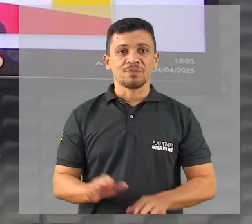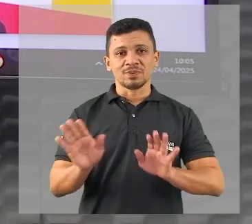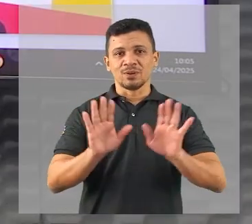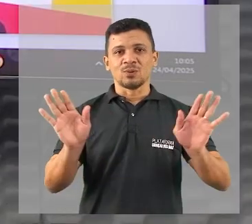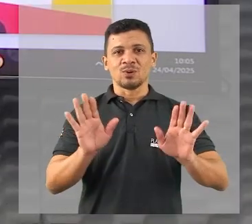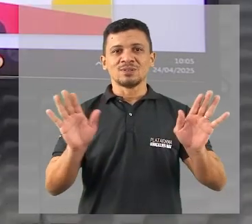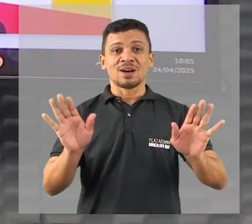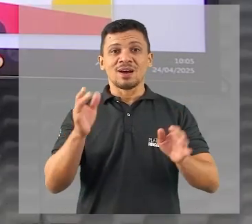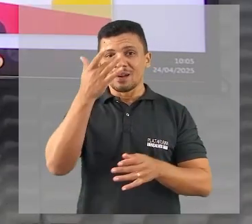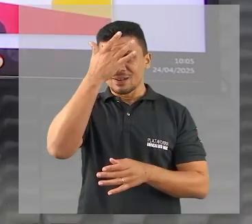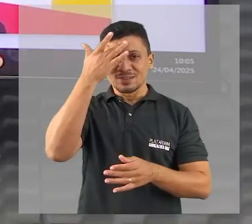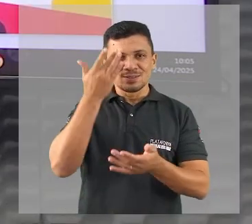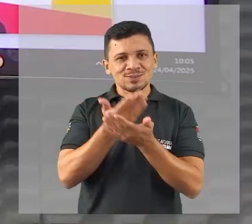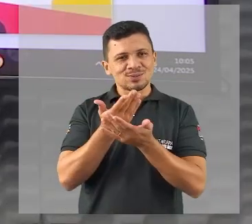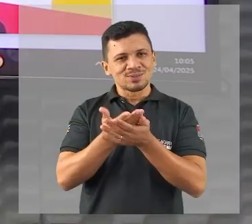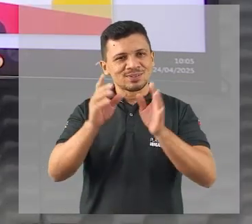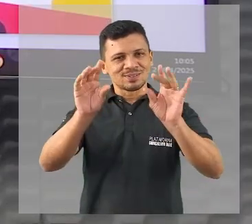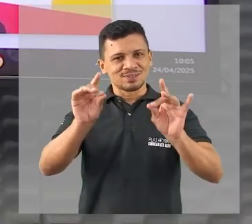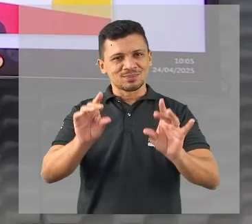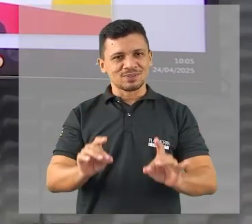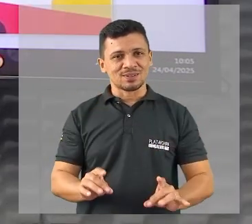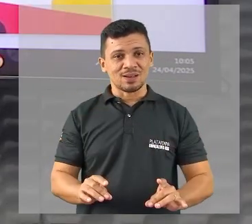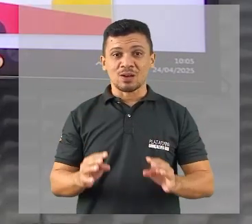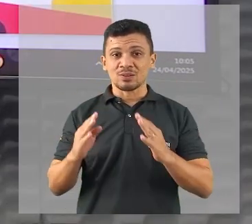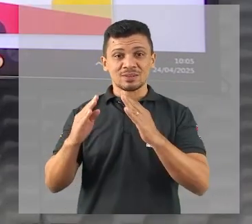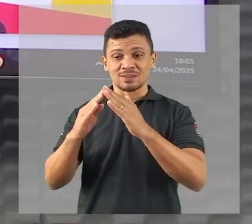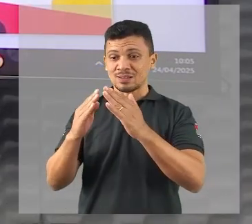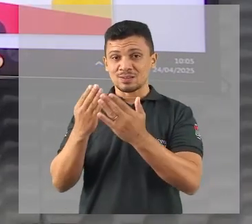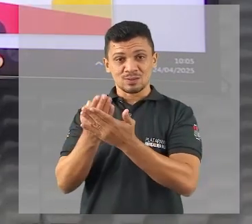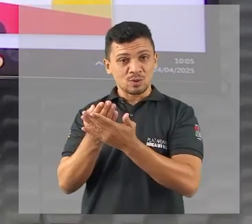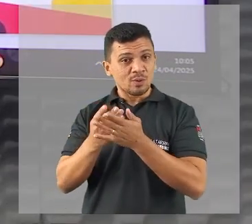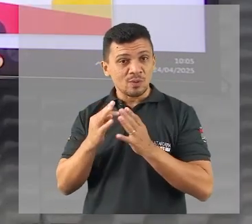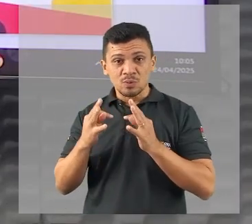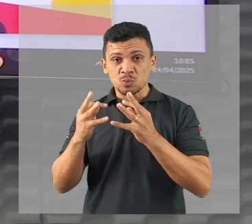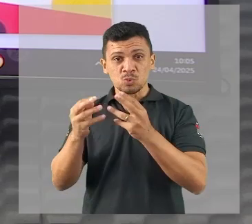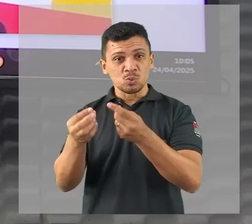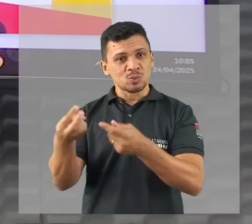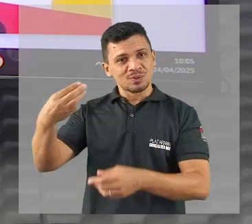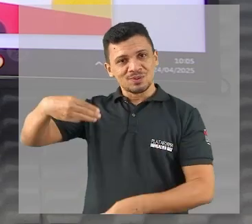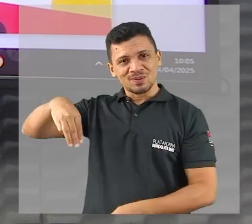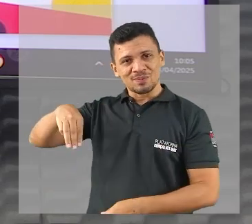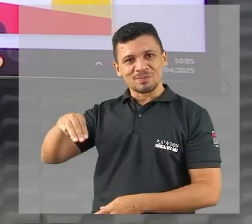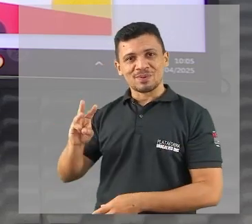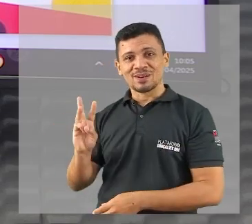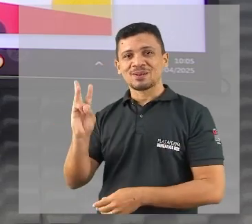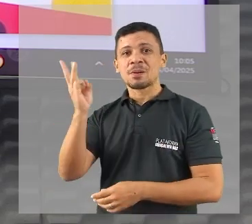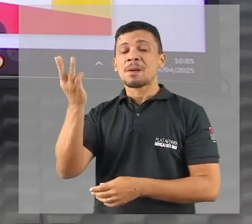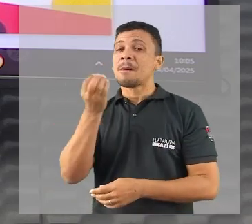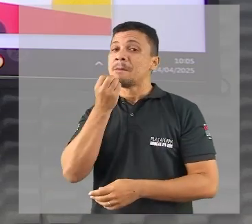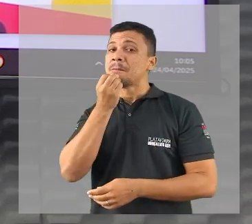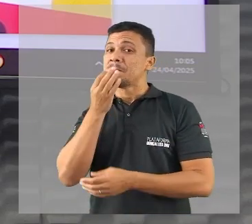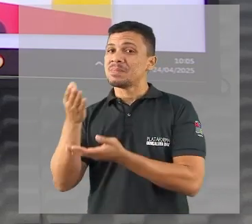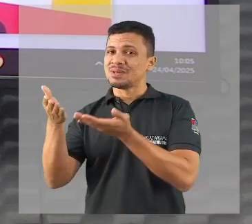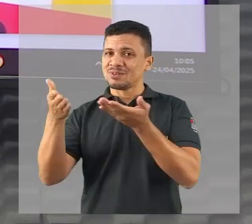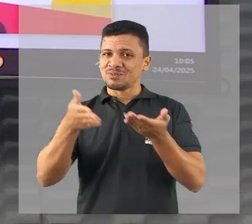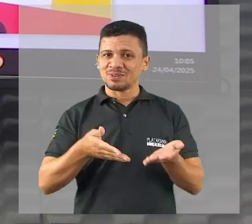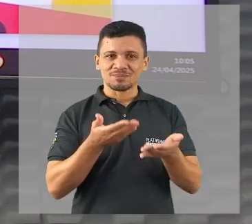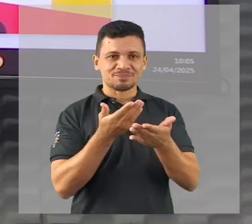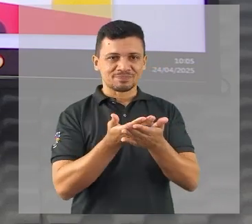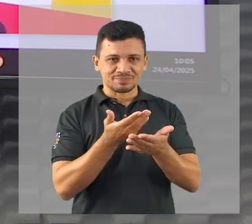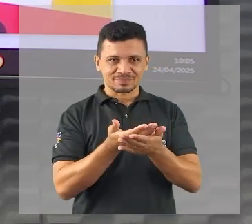Olá, queridos estudantes da nossa rede estadual de educação, sejam muito bem-vindos a mais uma aula, mais